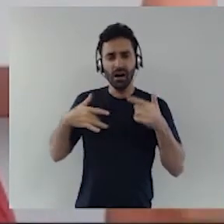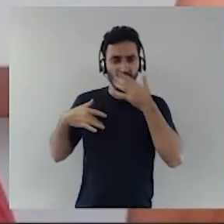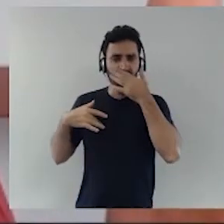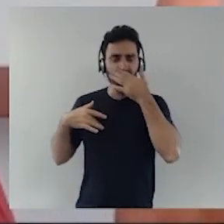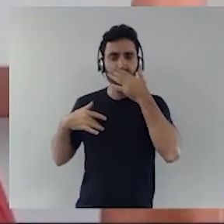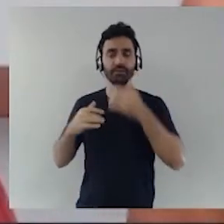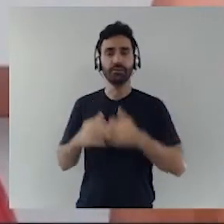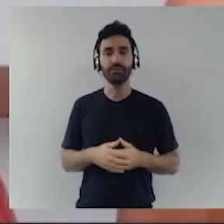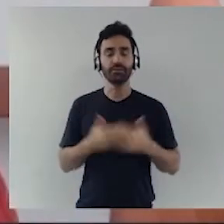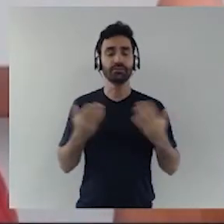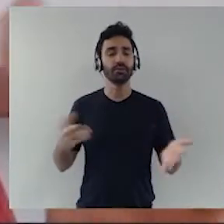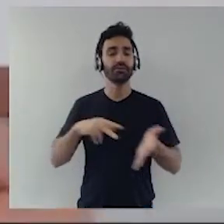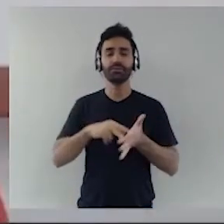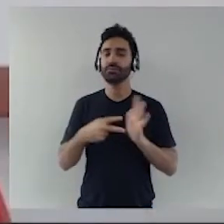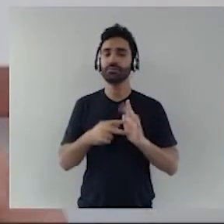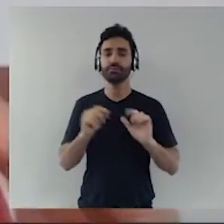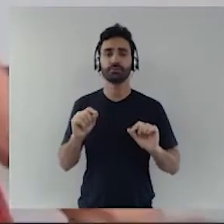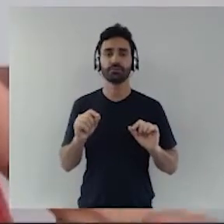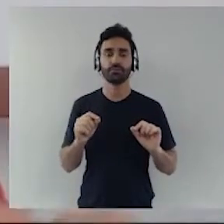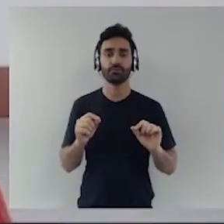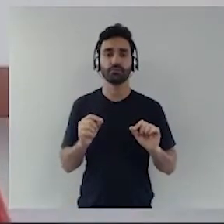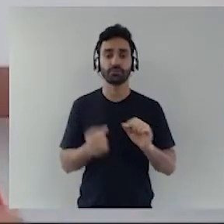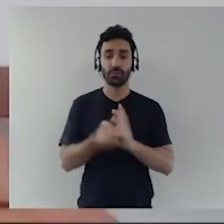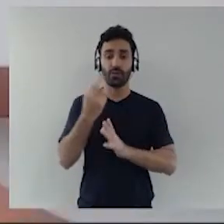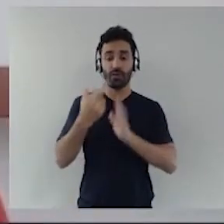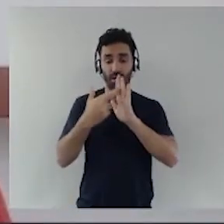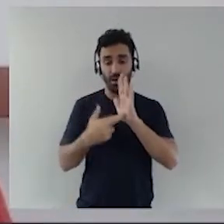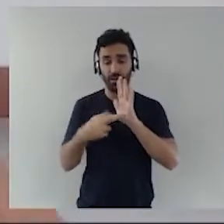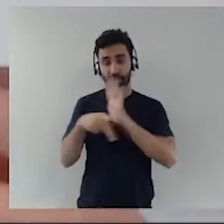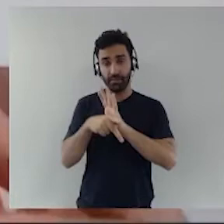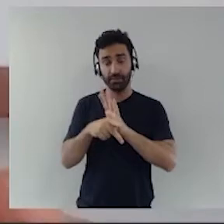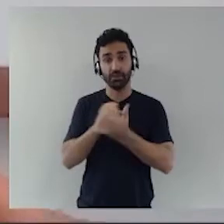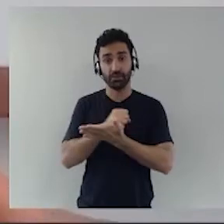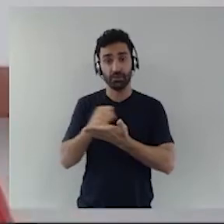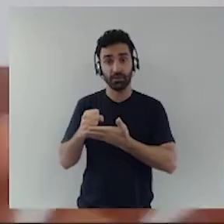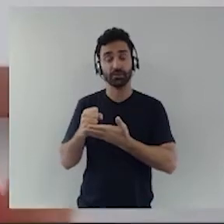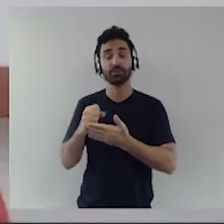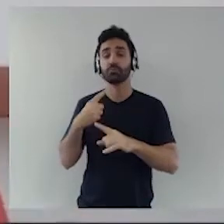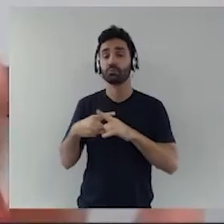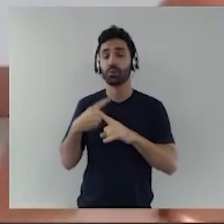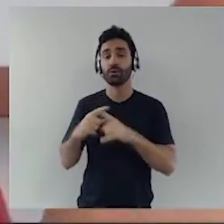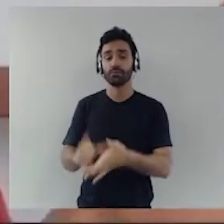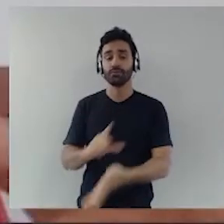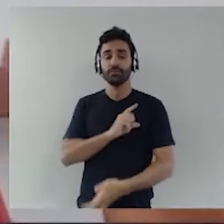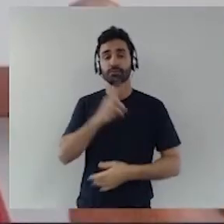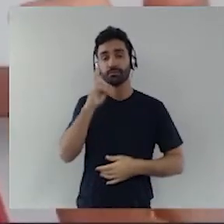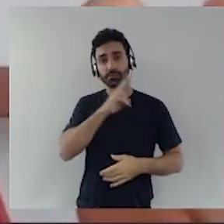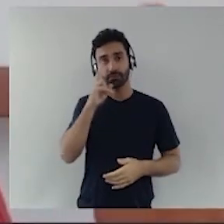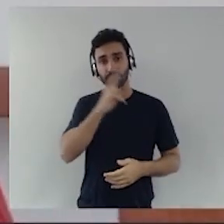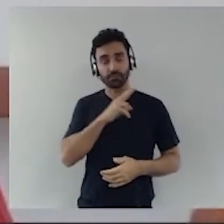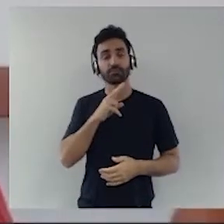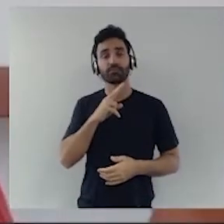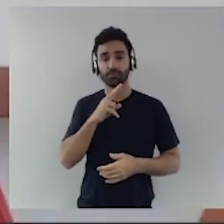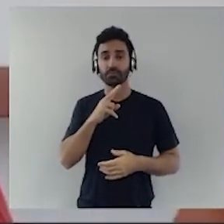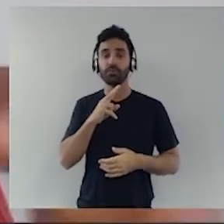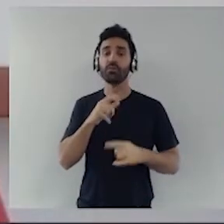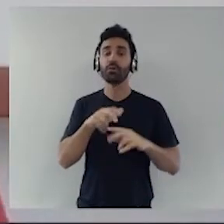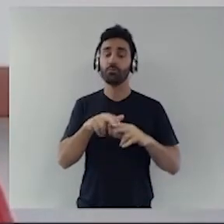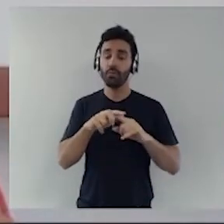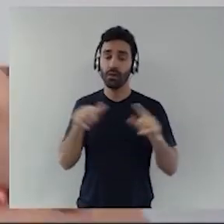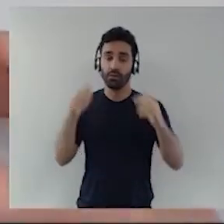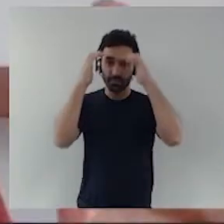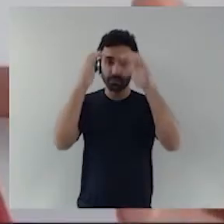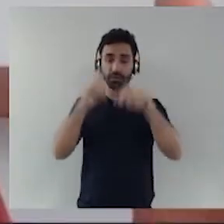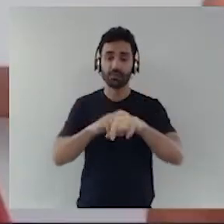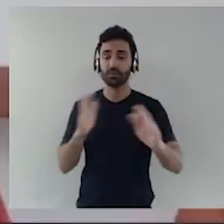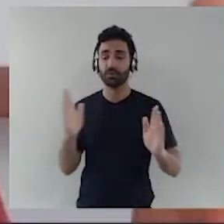então se trata de criar uma regra de contratação por emergência para um determinado o o ou